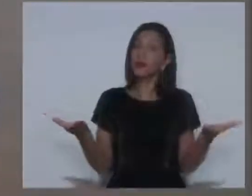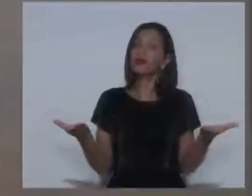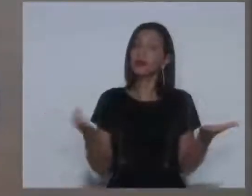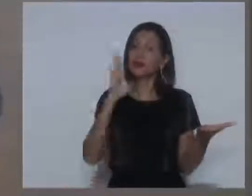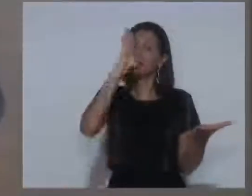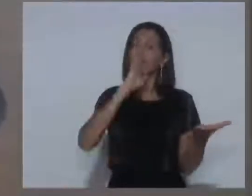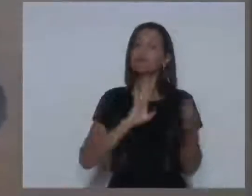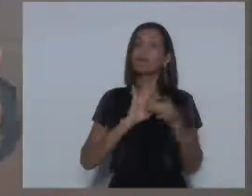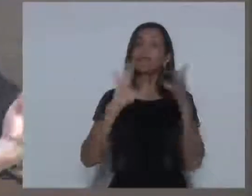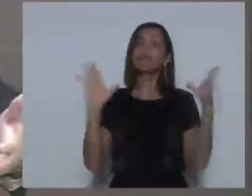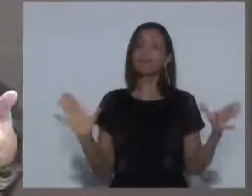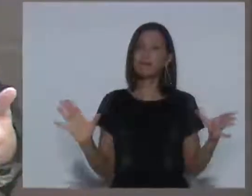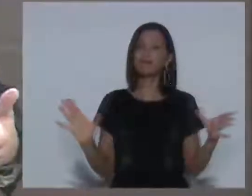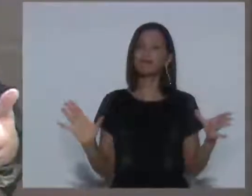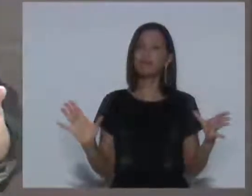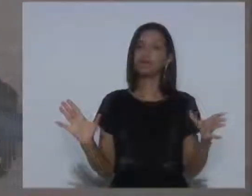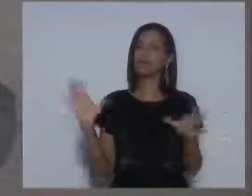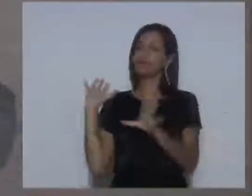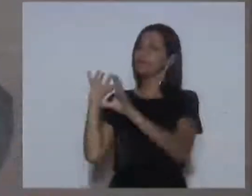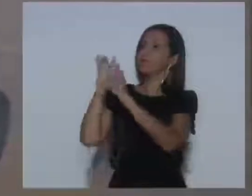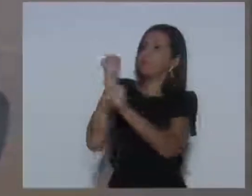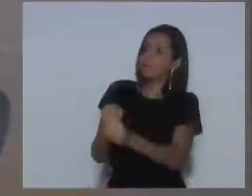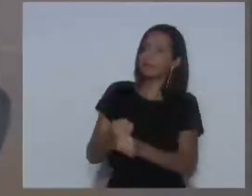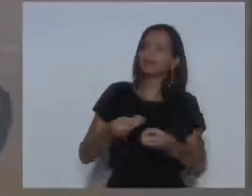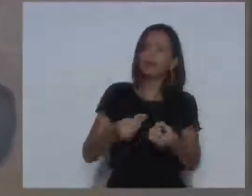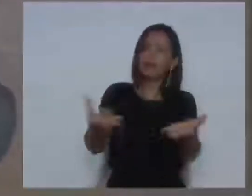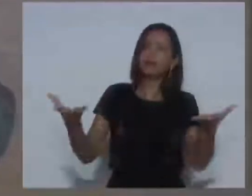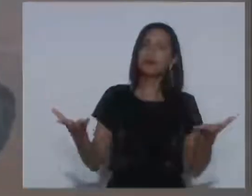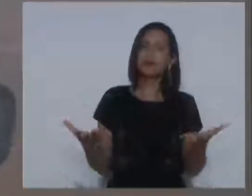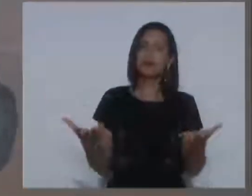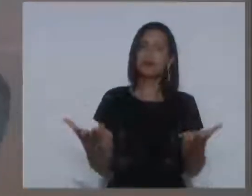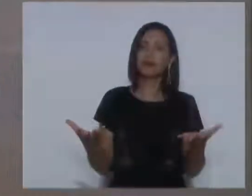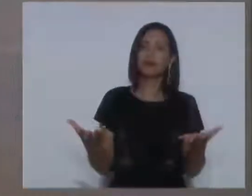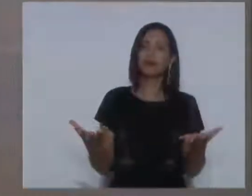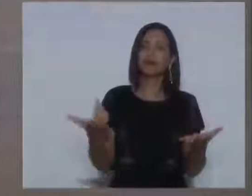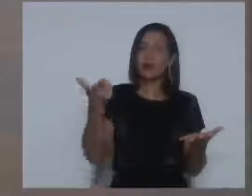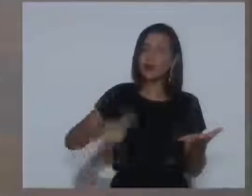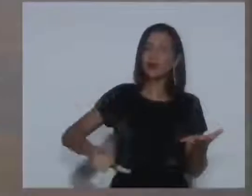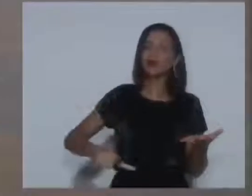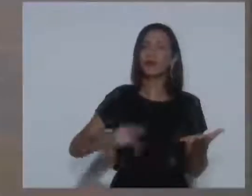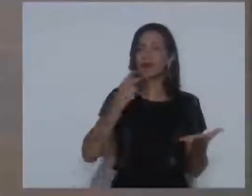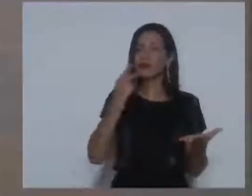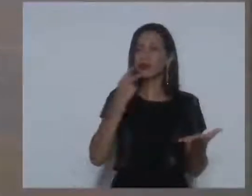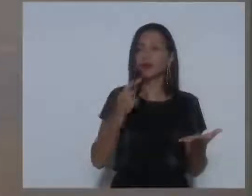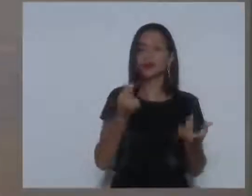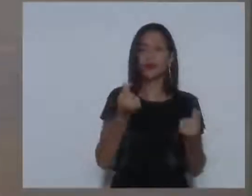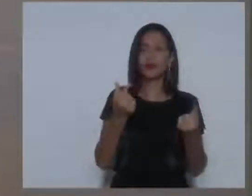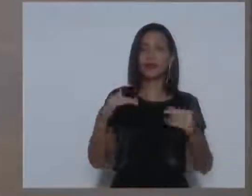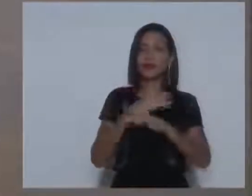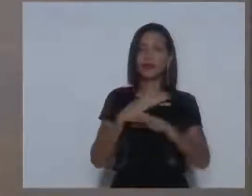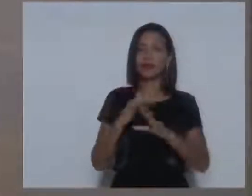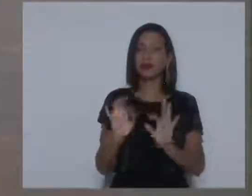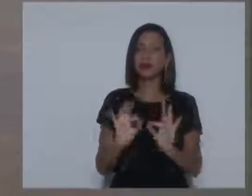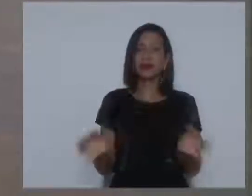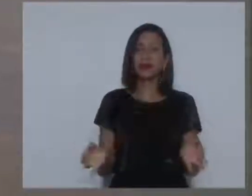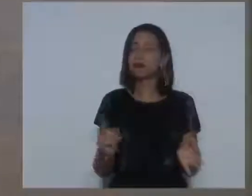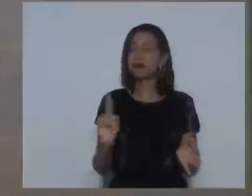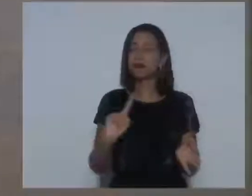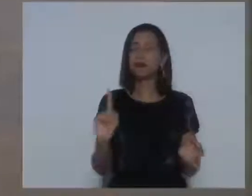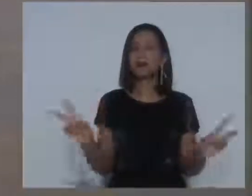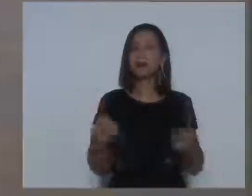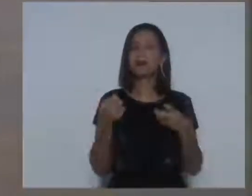esse uniforme, e dá há muitos anos. E nós não estamos aqui falando de uma cidade pobre, nós estamos falando de uma cidade que